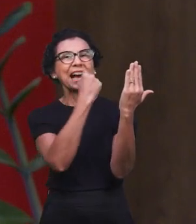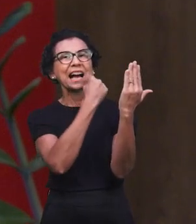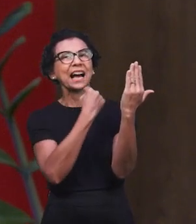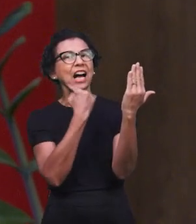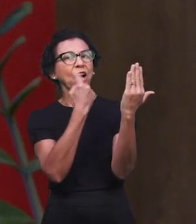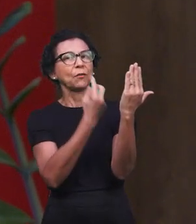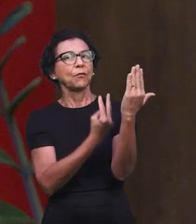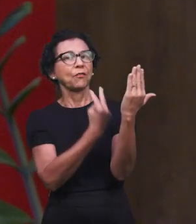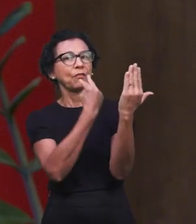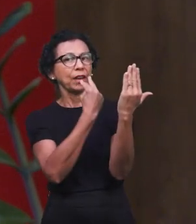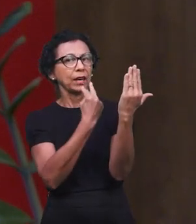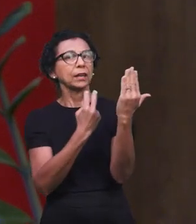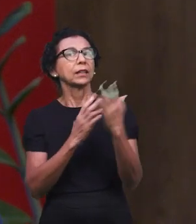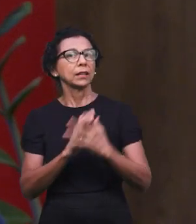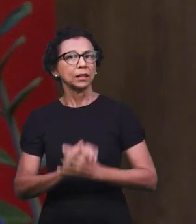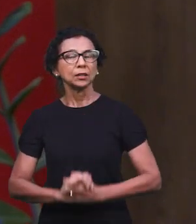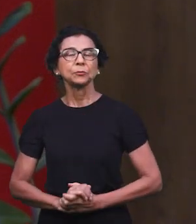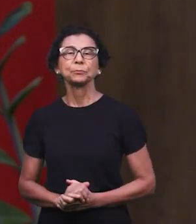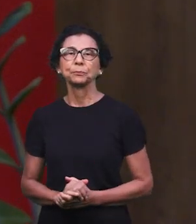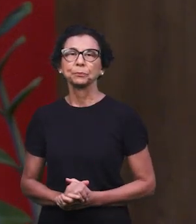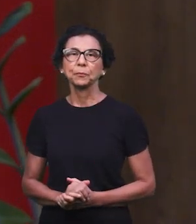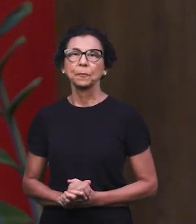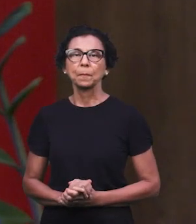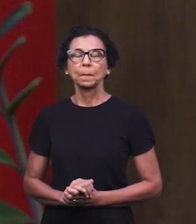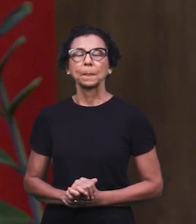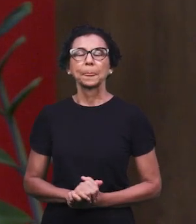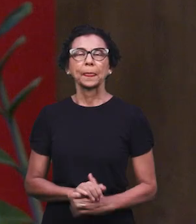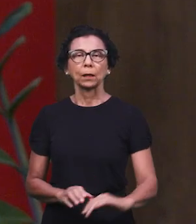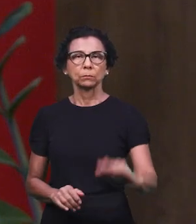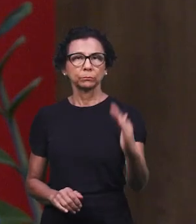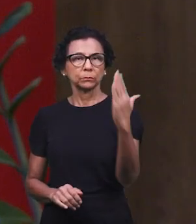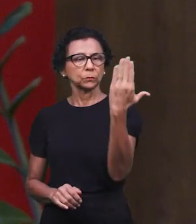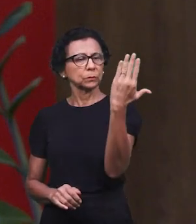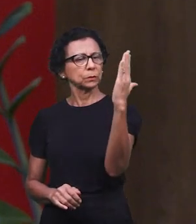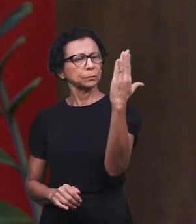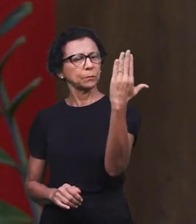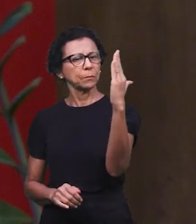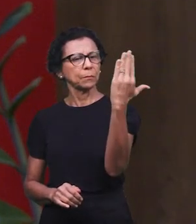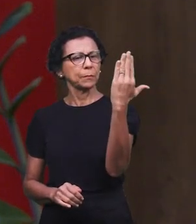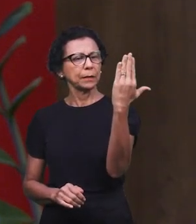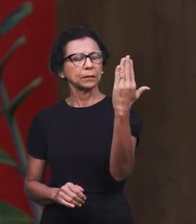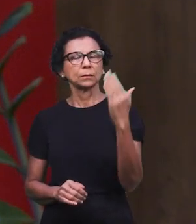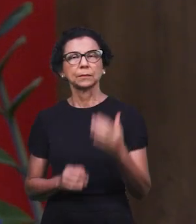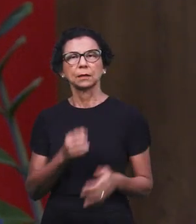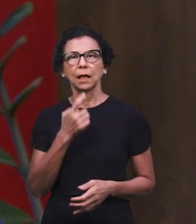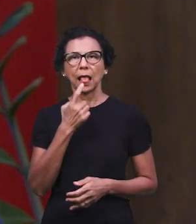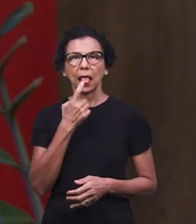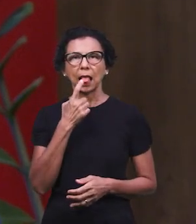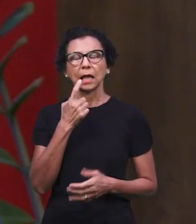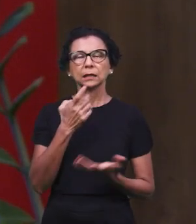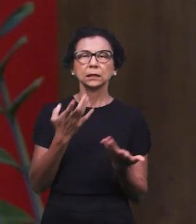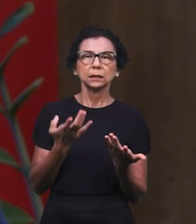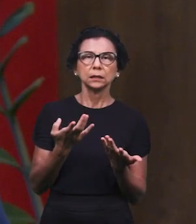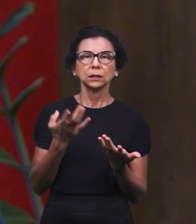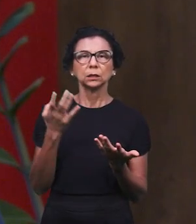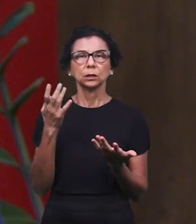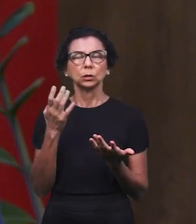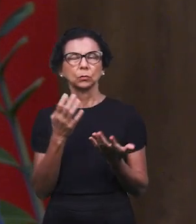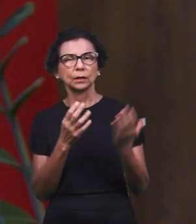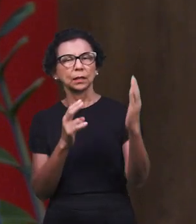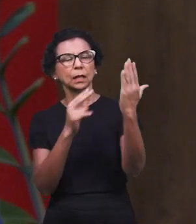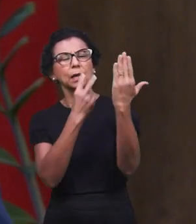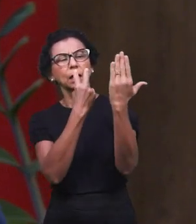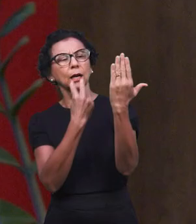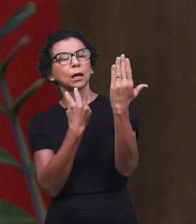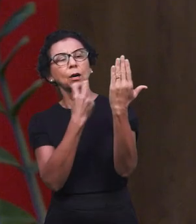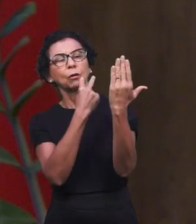que precisamos ter em casa. Então você se posiciona em frente ao espelho, você começa a olhar a sua língua, começa a ver todos os cantos que às vezes você não olha,